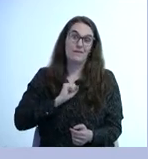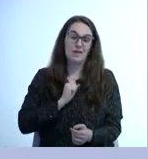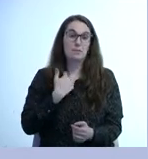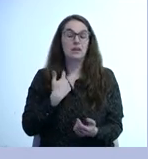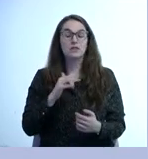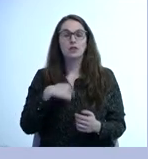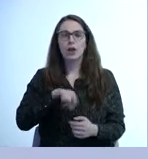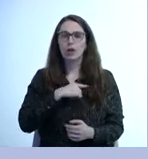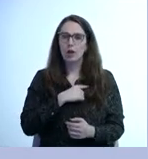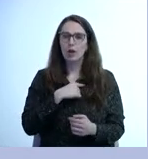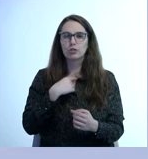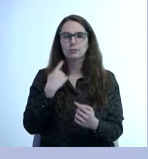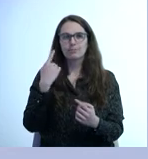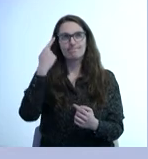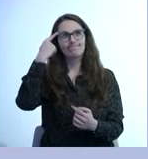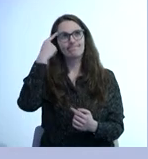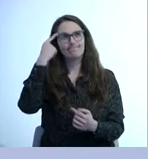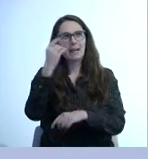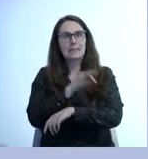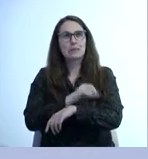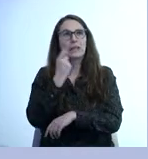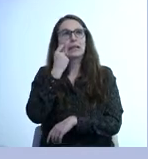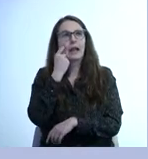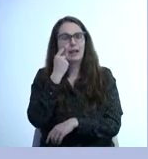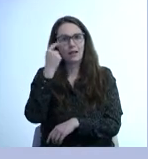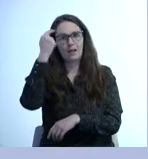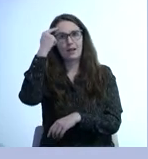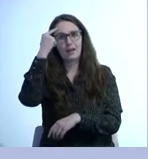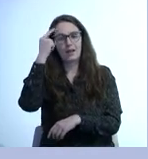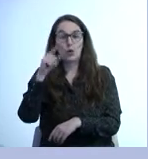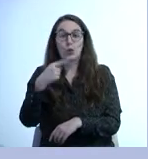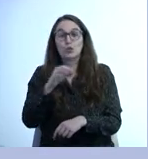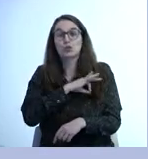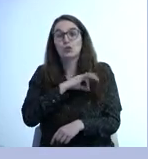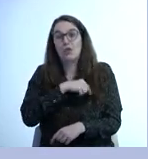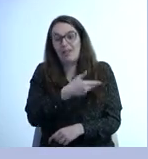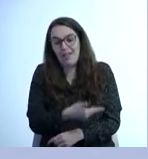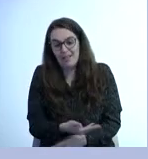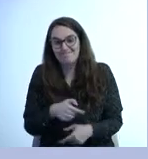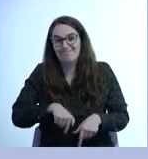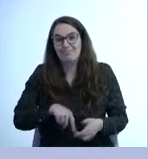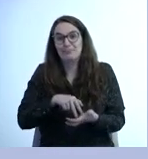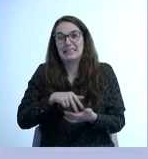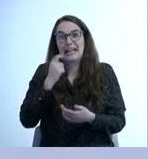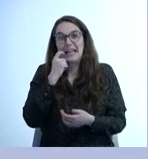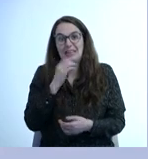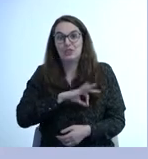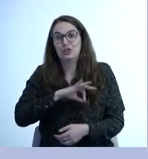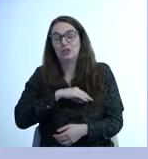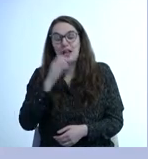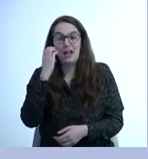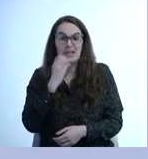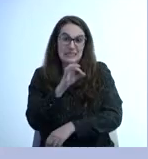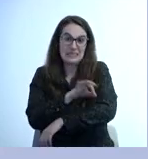todos tínhamos como referência para a nossa arquitetura um outro senhor que está aqui presente, que é o arquiteto Cisa Vieira.